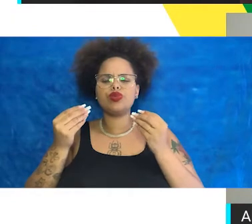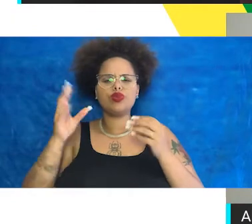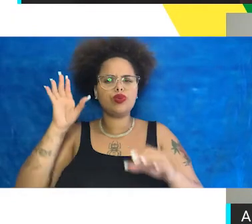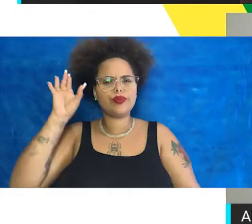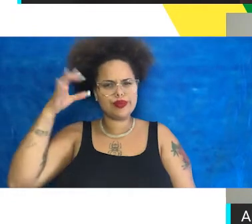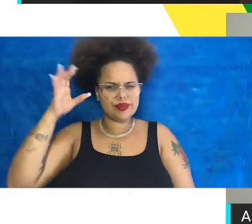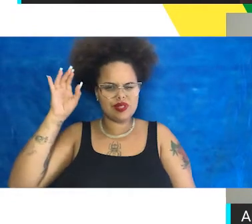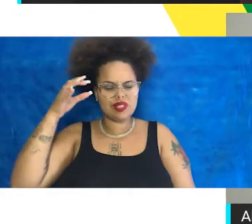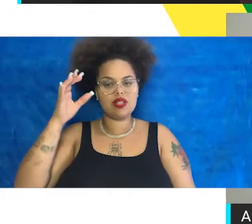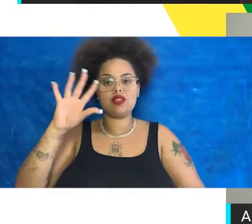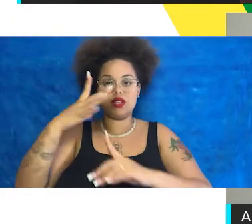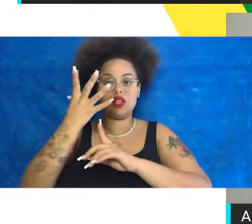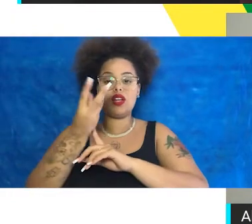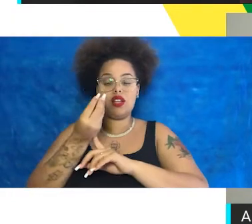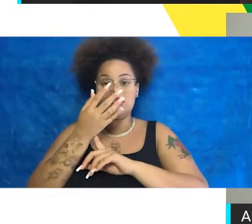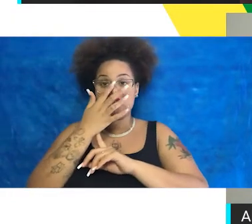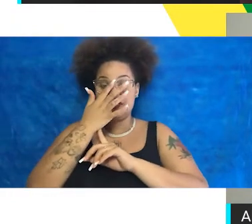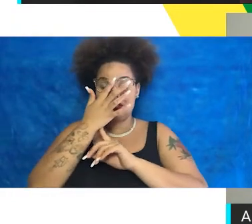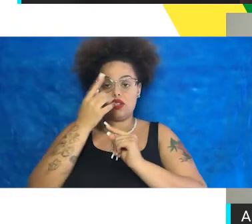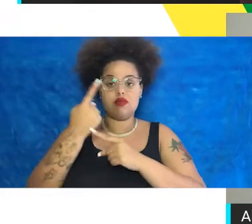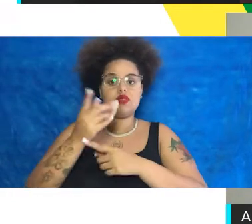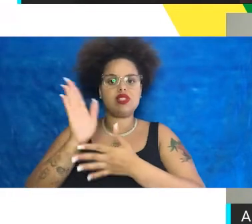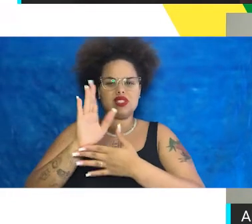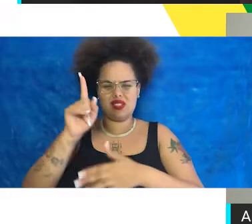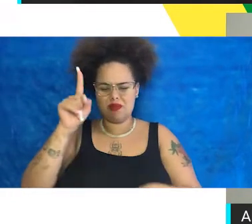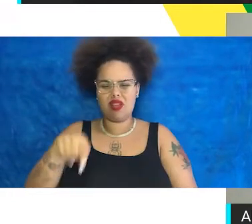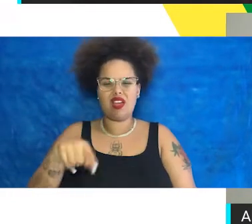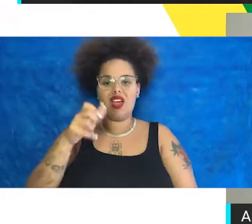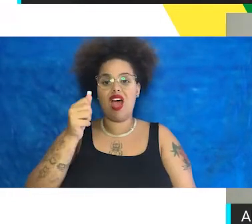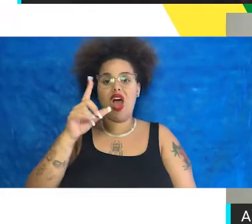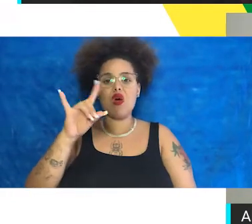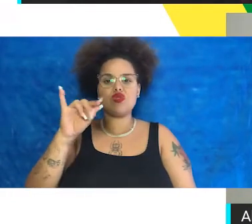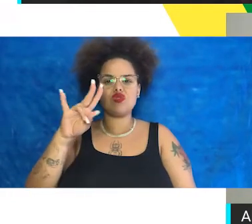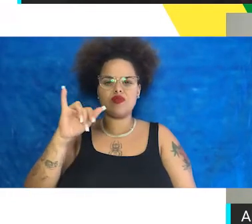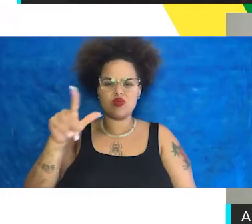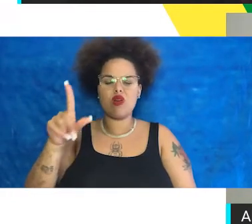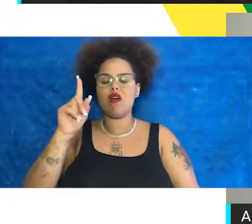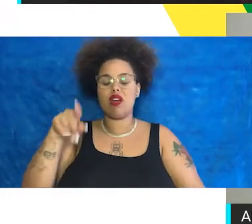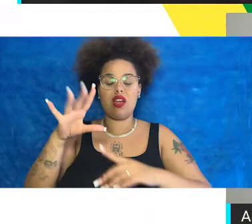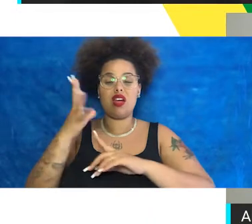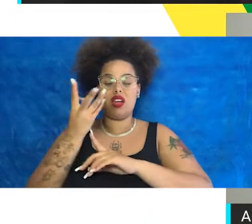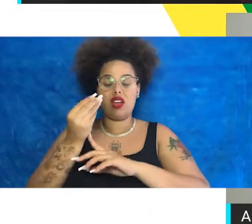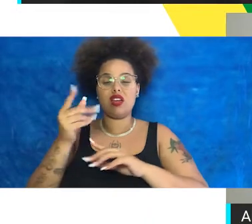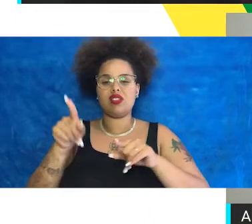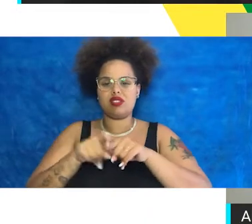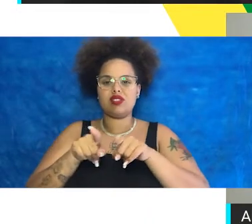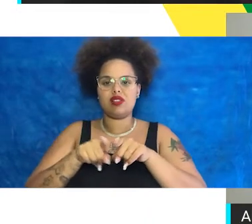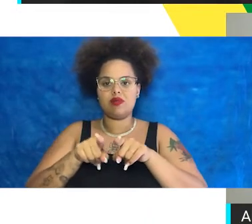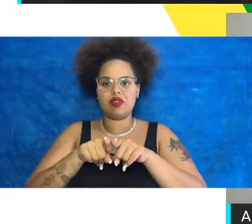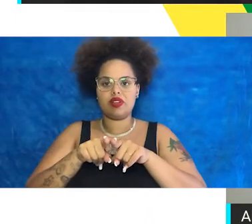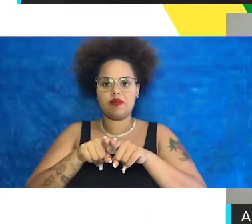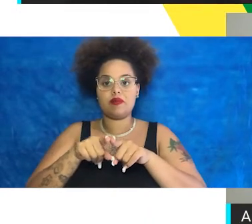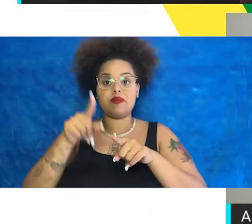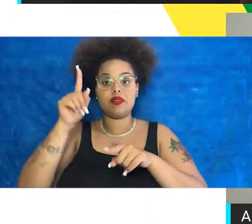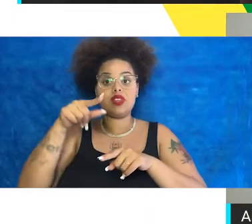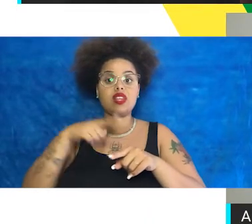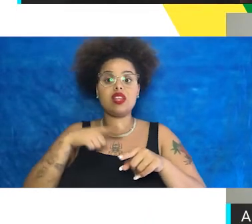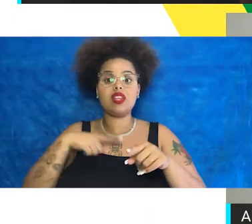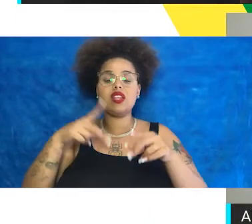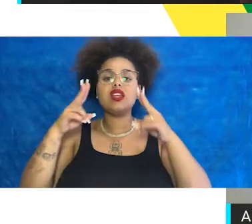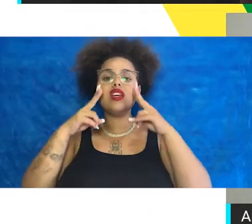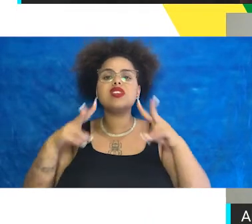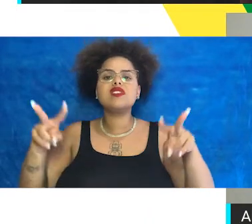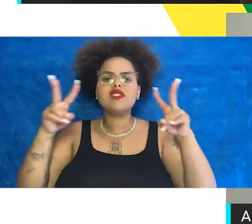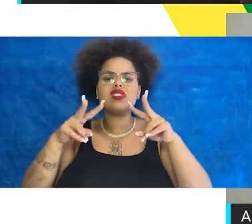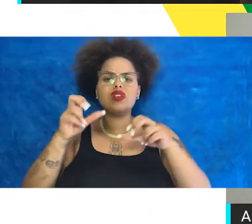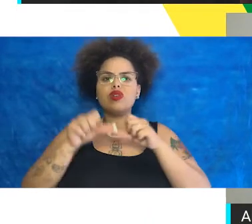conceitos de arte, né? Porque cinema é isso, audiovisual é isso, é arte também, né? Então, a gente ter essa visão, acho que